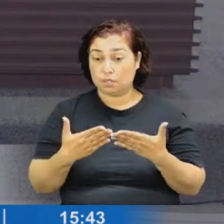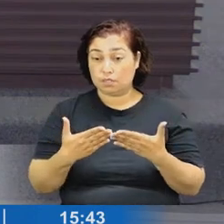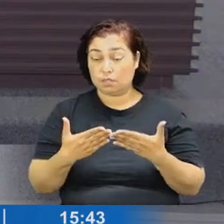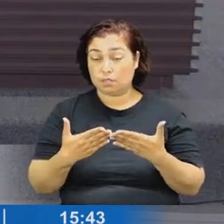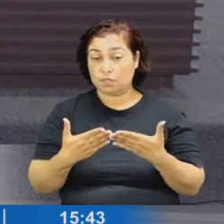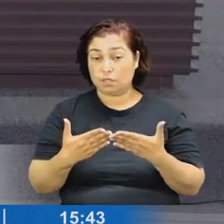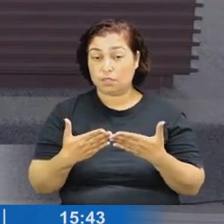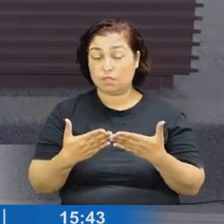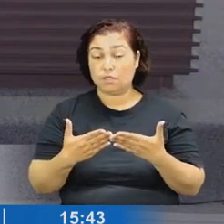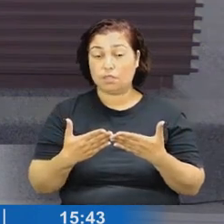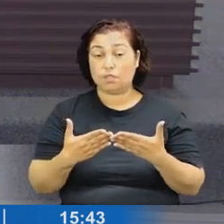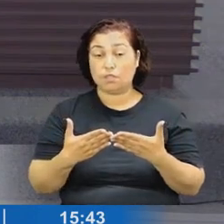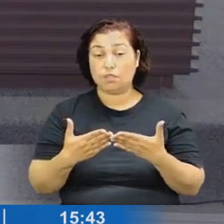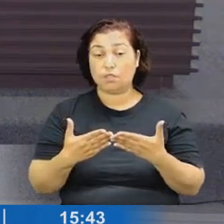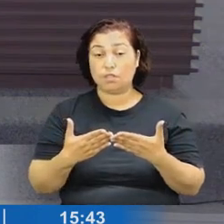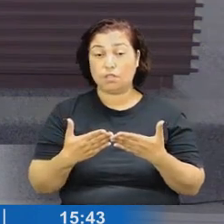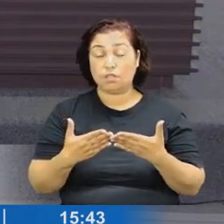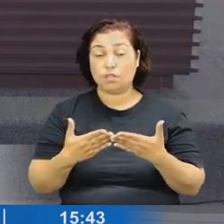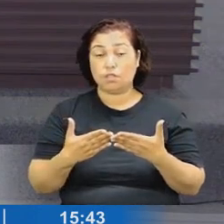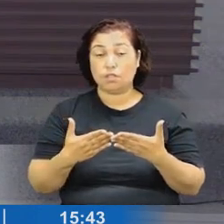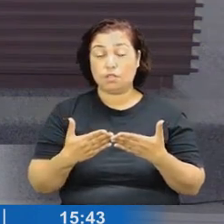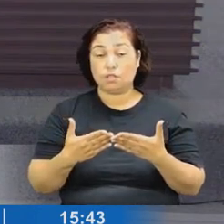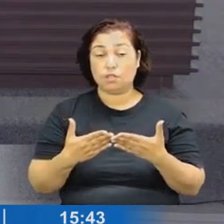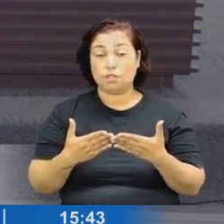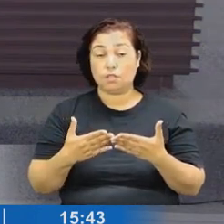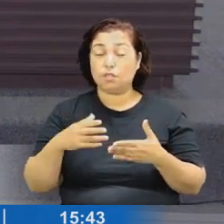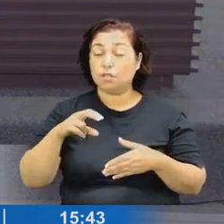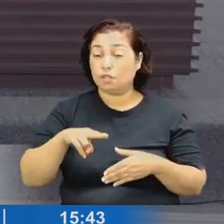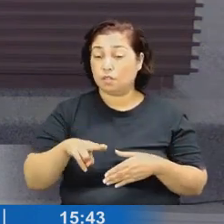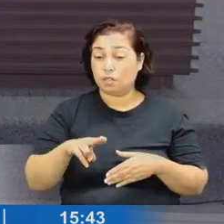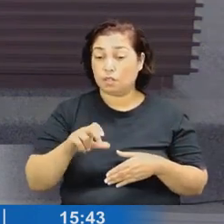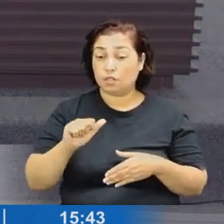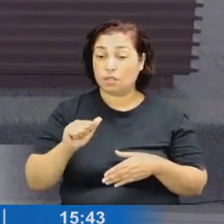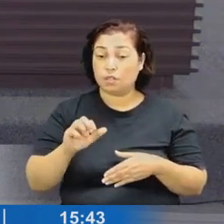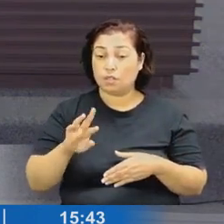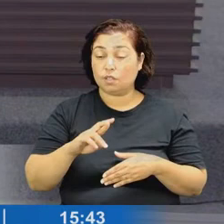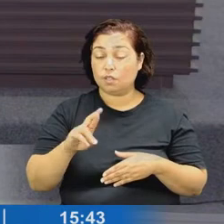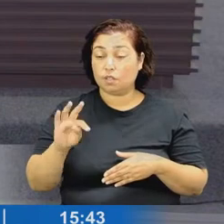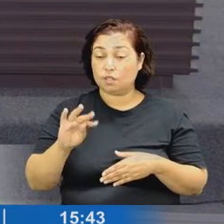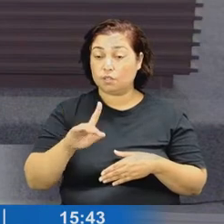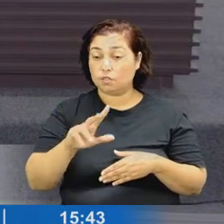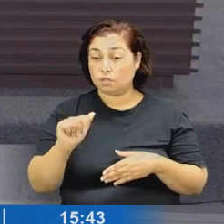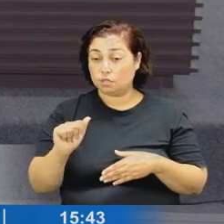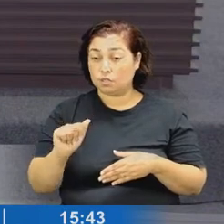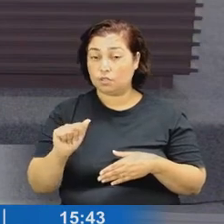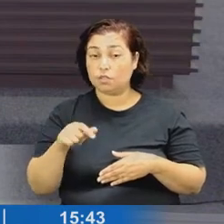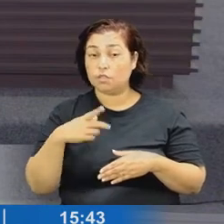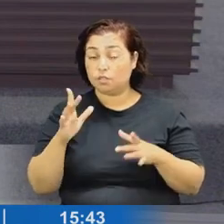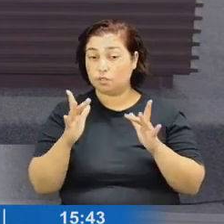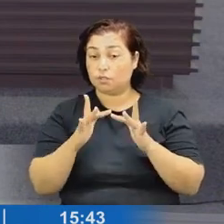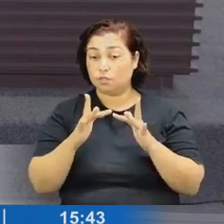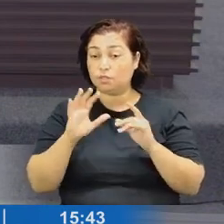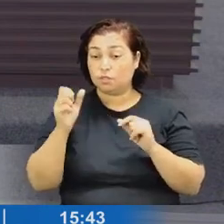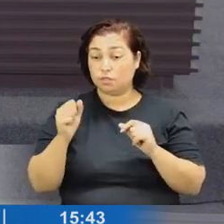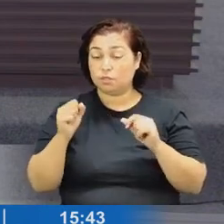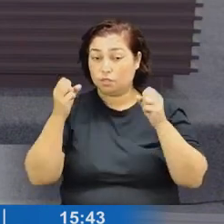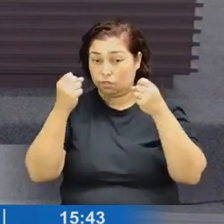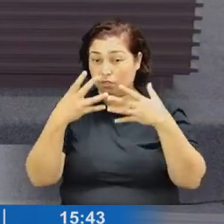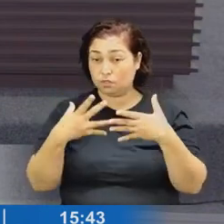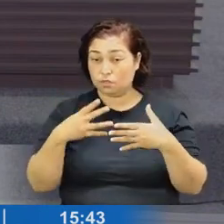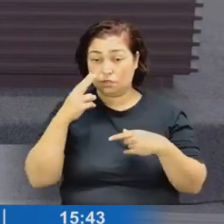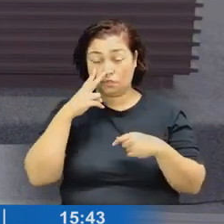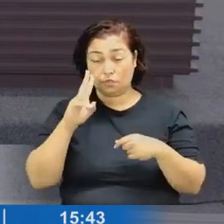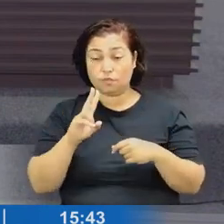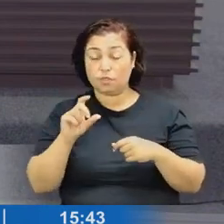os Desportos também né a narrativa é muito aí ela vai nos detalhes depois a gente conversa em particular porque a narrativa tem que ver